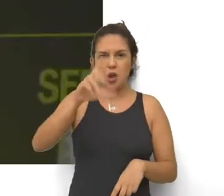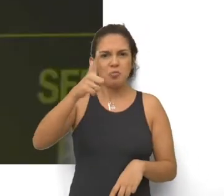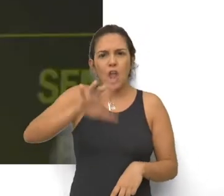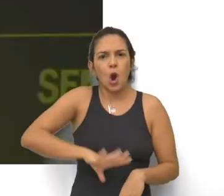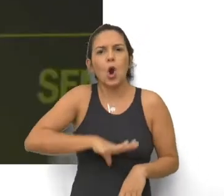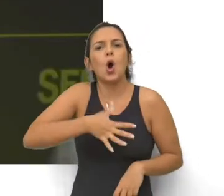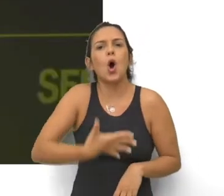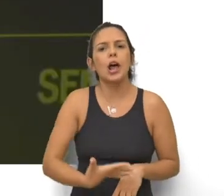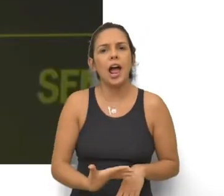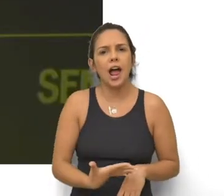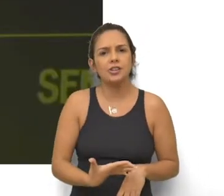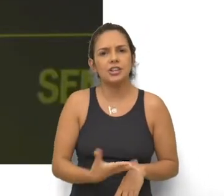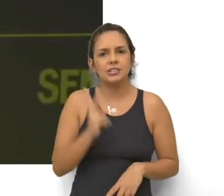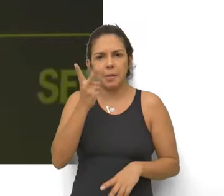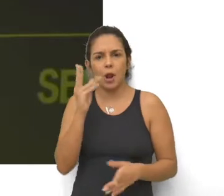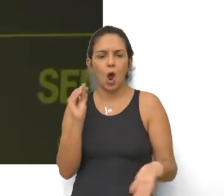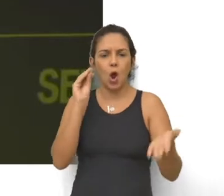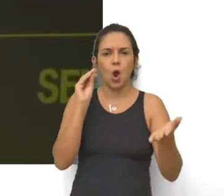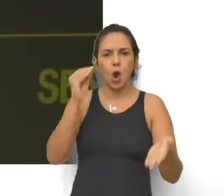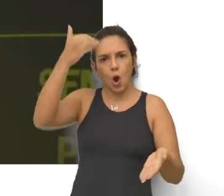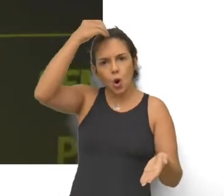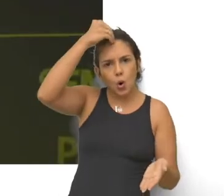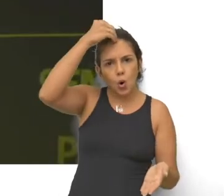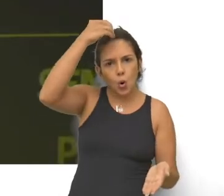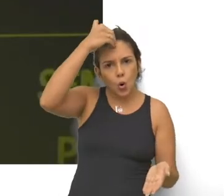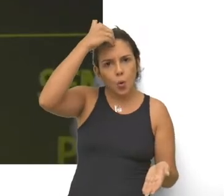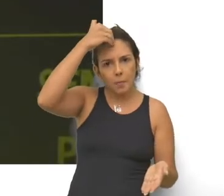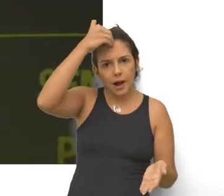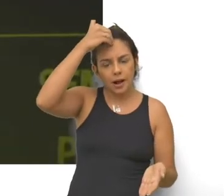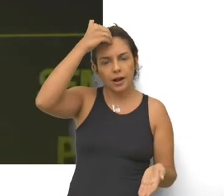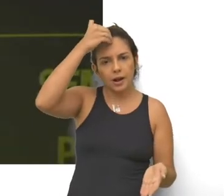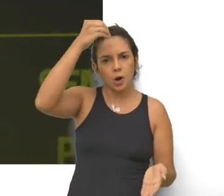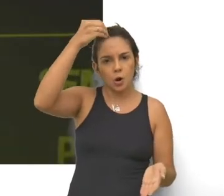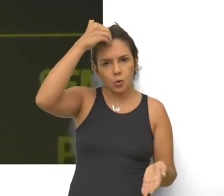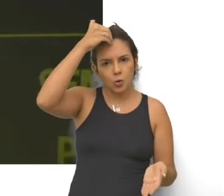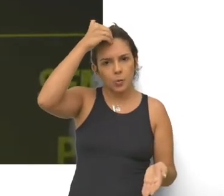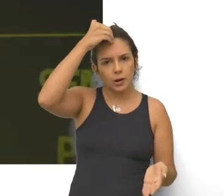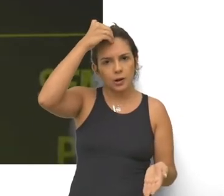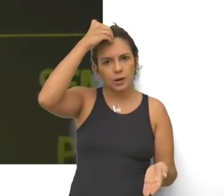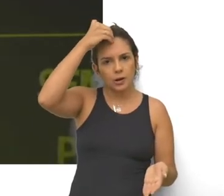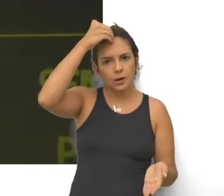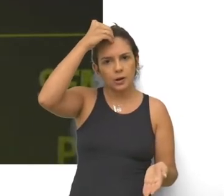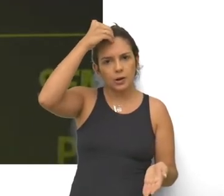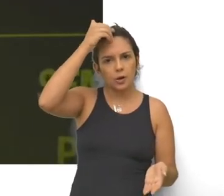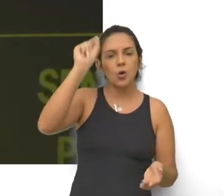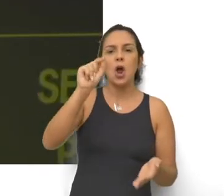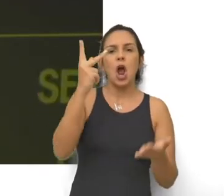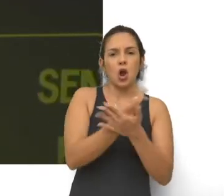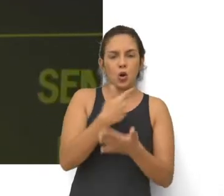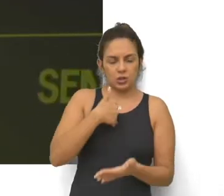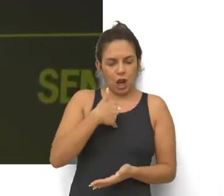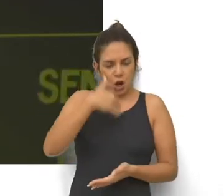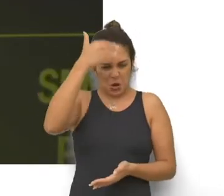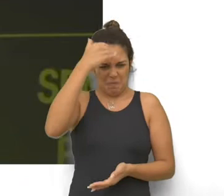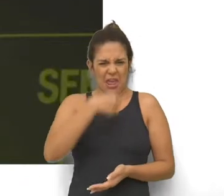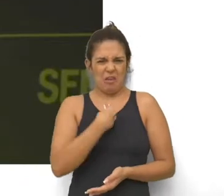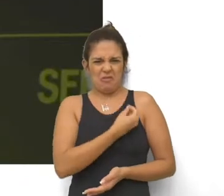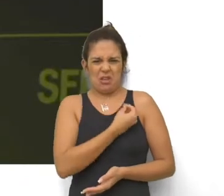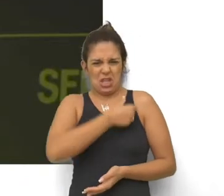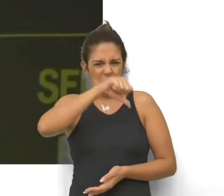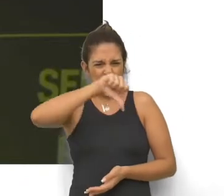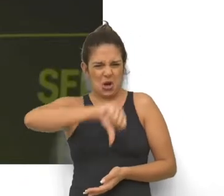colocar as culpas. Aliás, culpa é uma palavra importante nisso, né? As culpas do que acontece nele